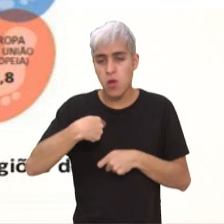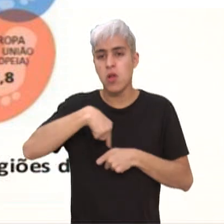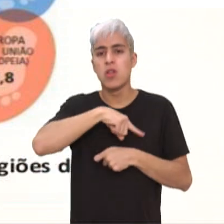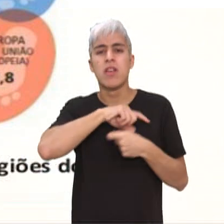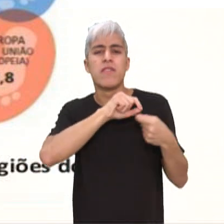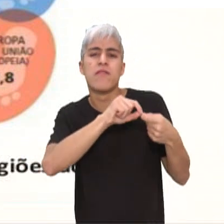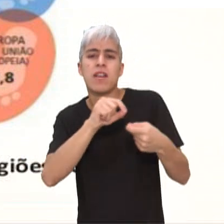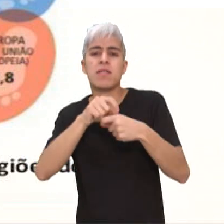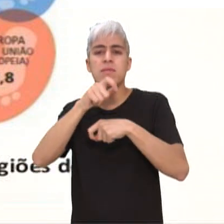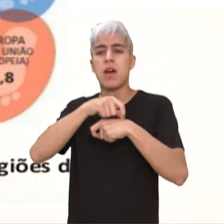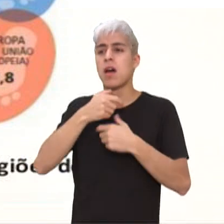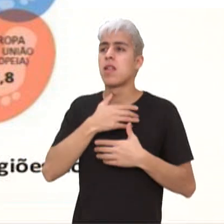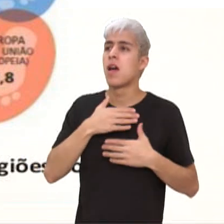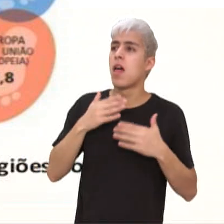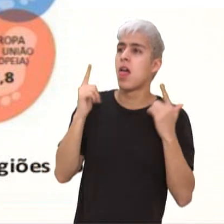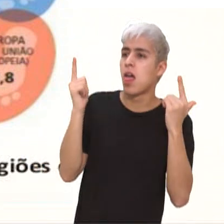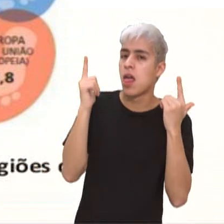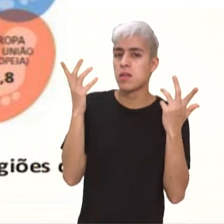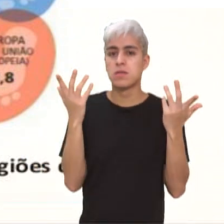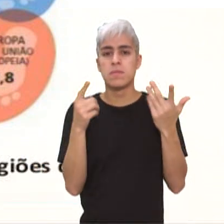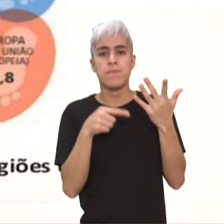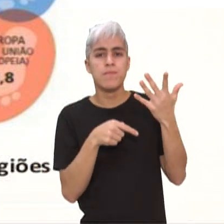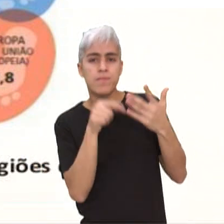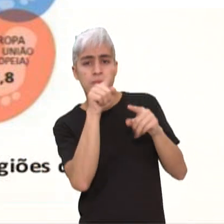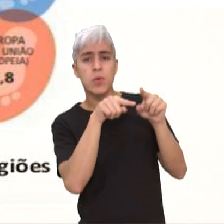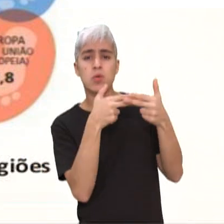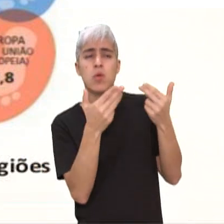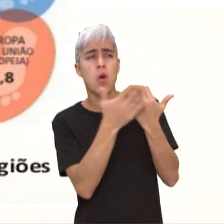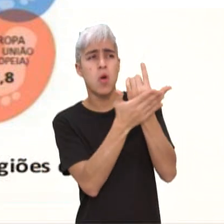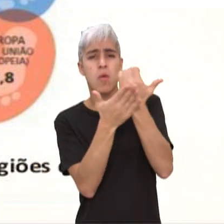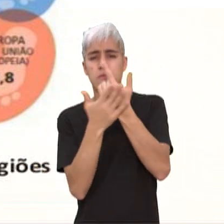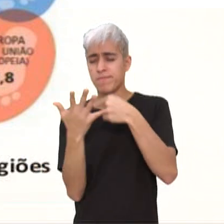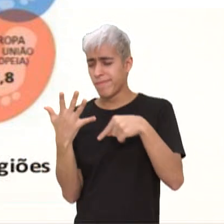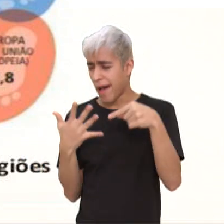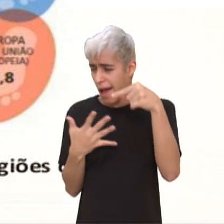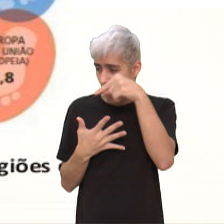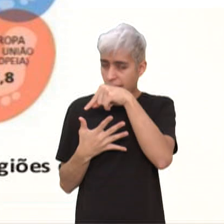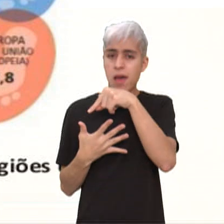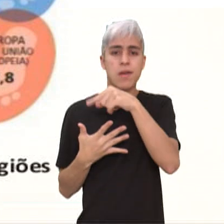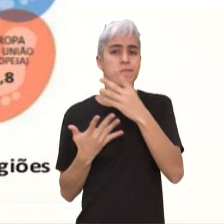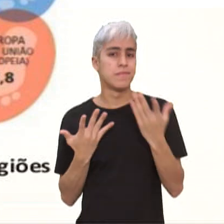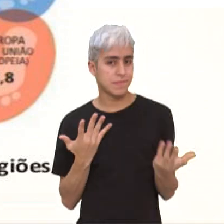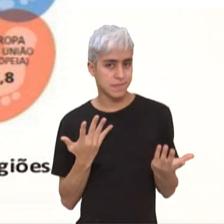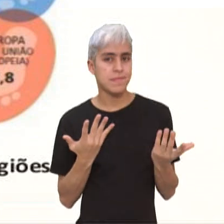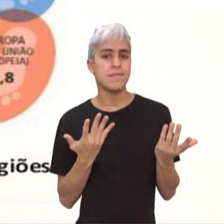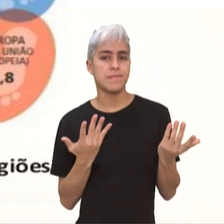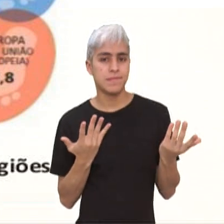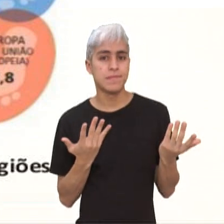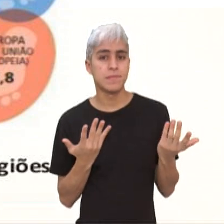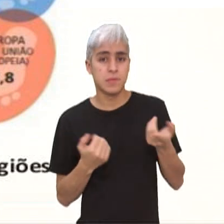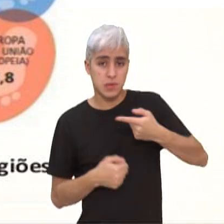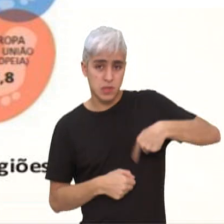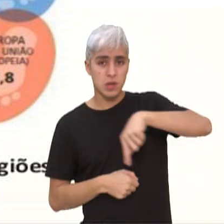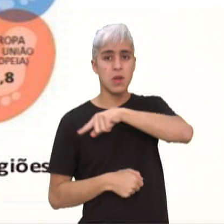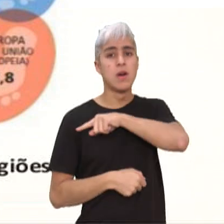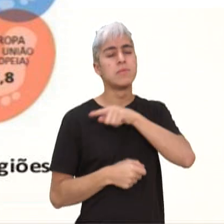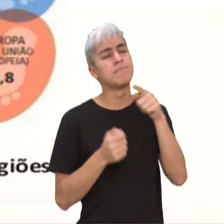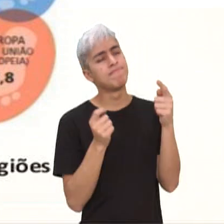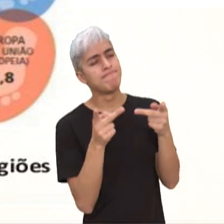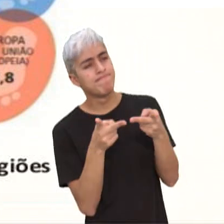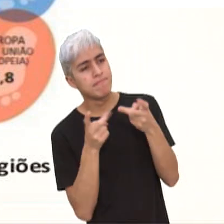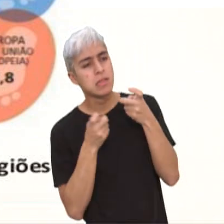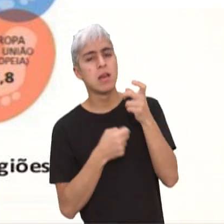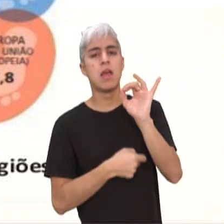fazemos na hora de lazer, os produtos que compramos, entre outros, ok? Então, a gente vai perceber